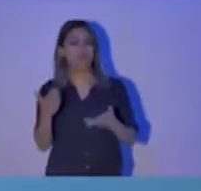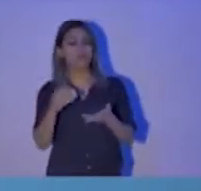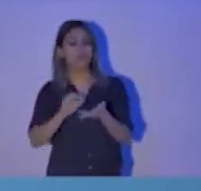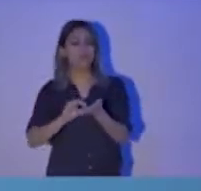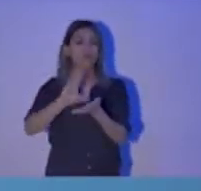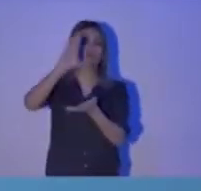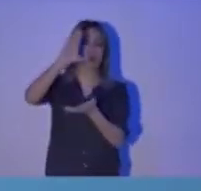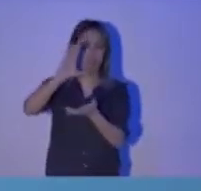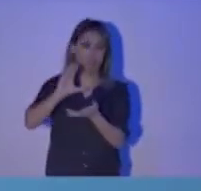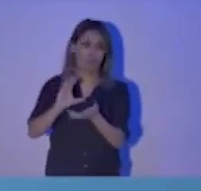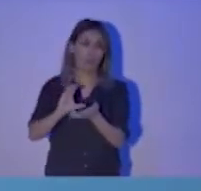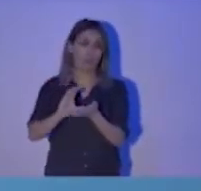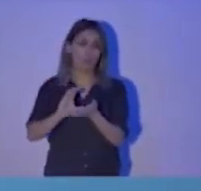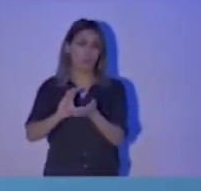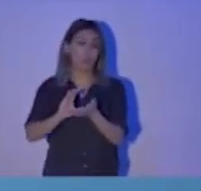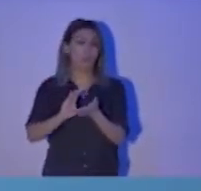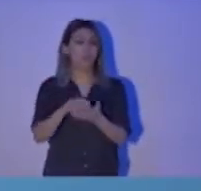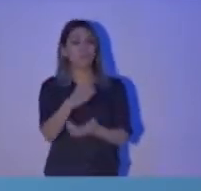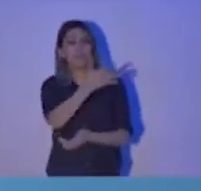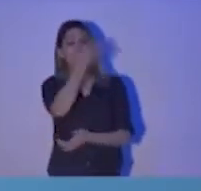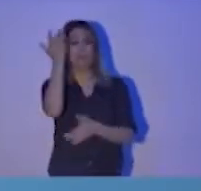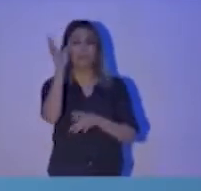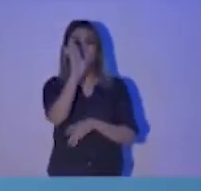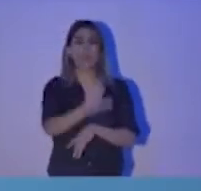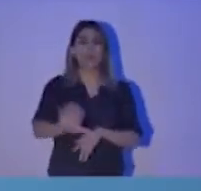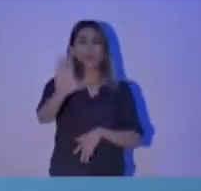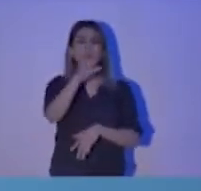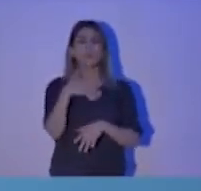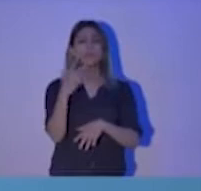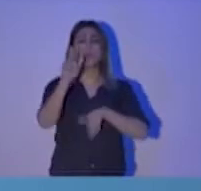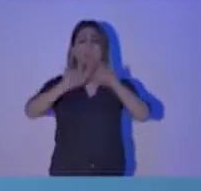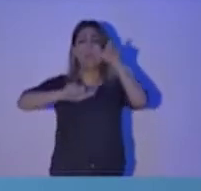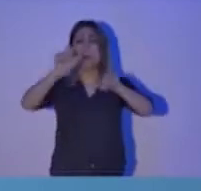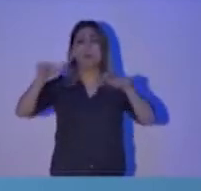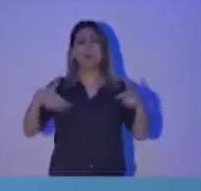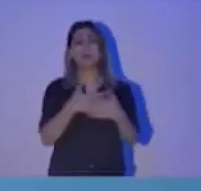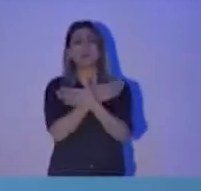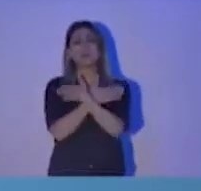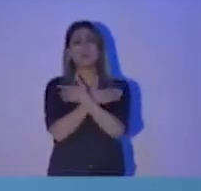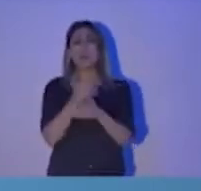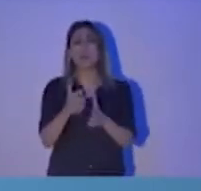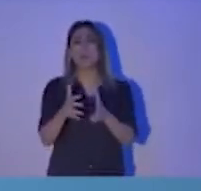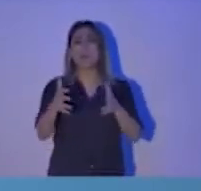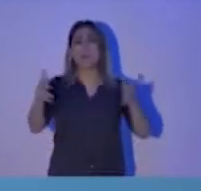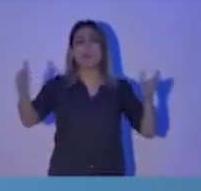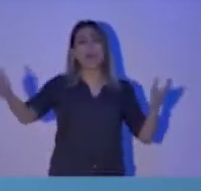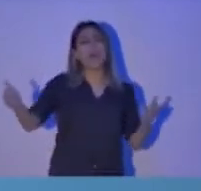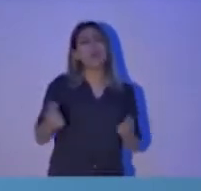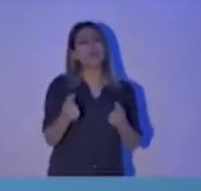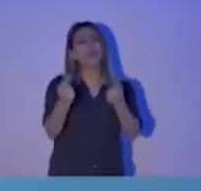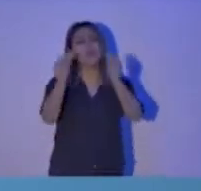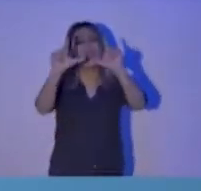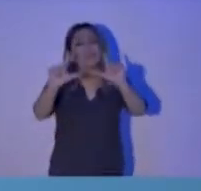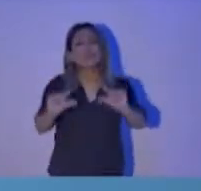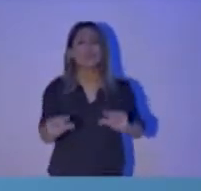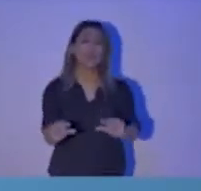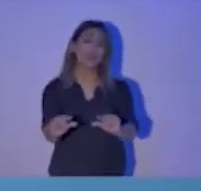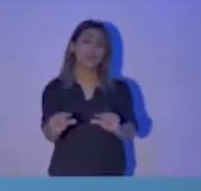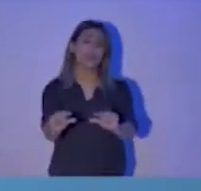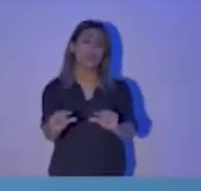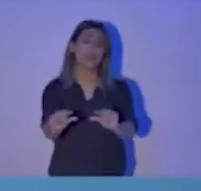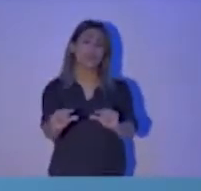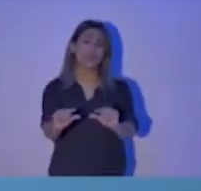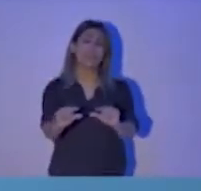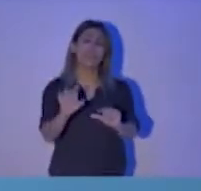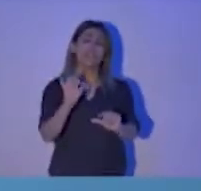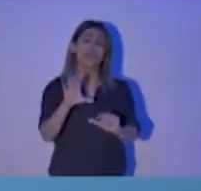debate. O debate tem que ser quais são, o que é que a gente tem na mesa de possibilidade e o que é que a gente pode encontrar de solução para poder ter